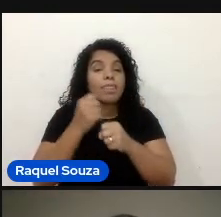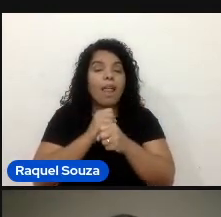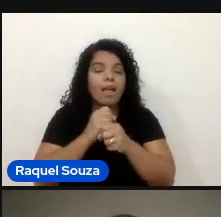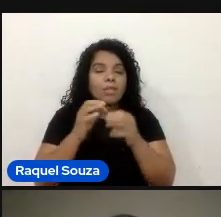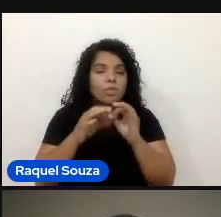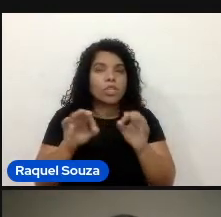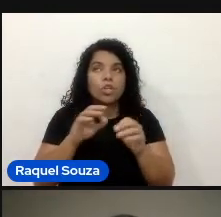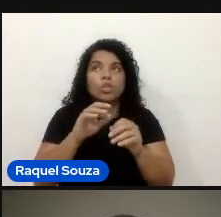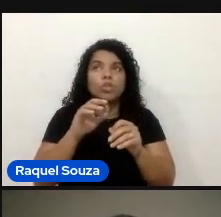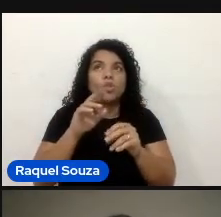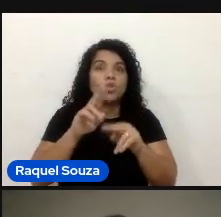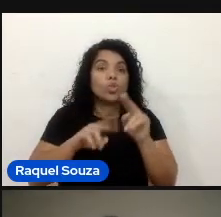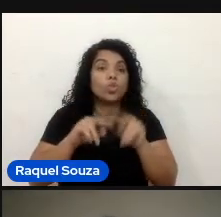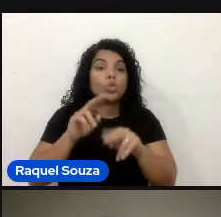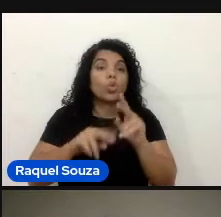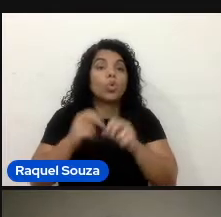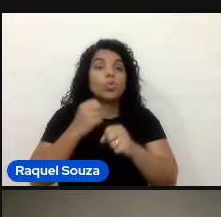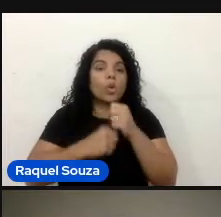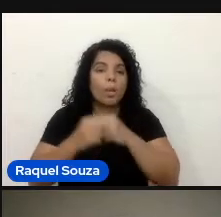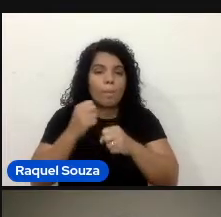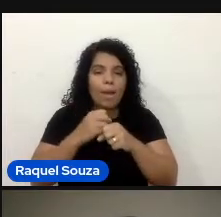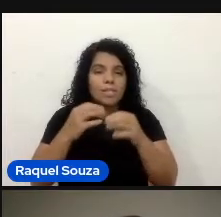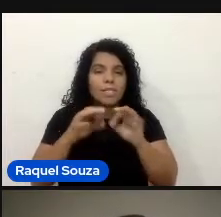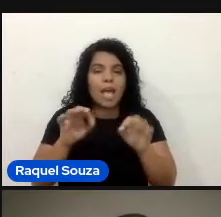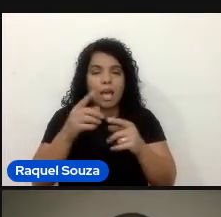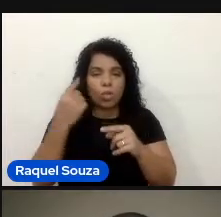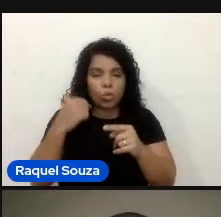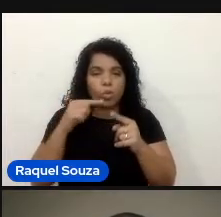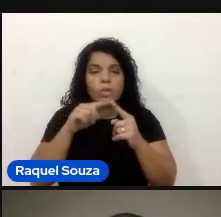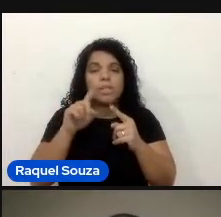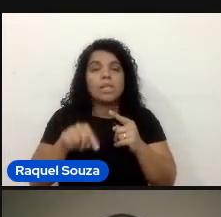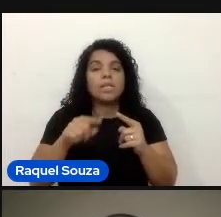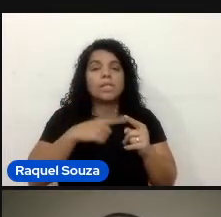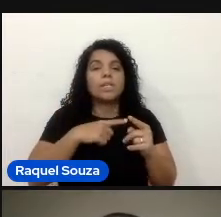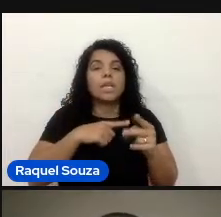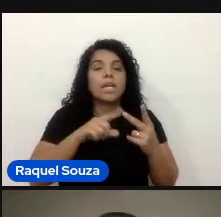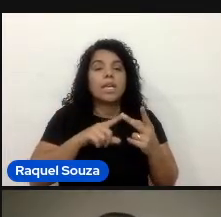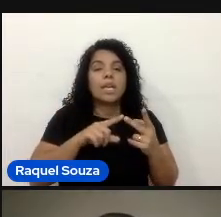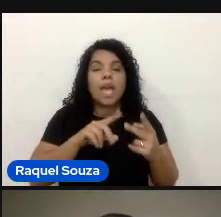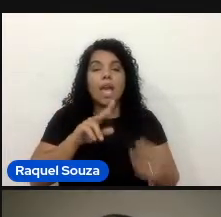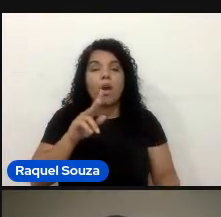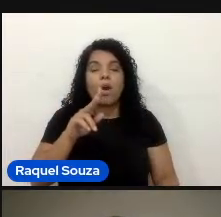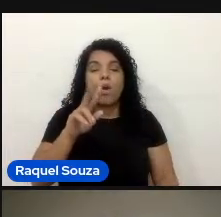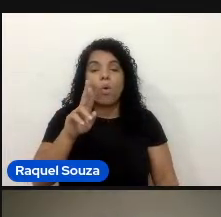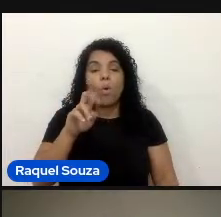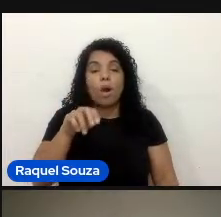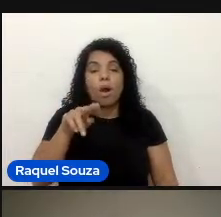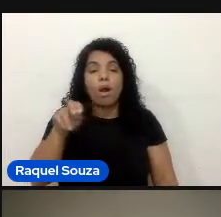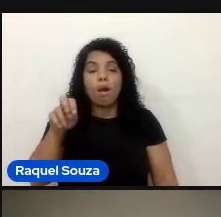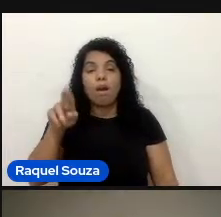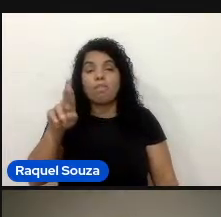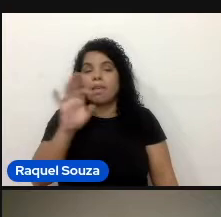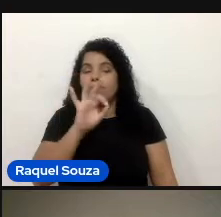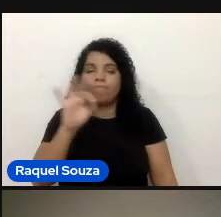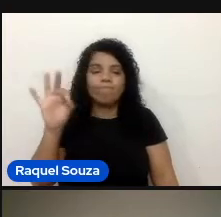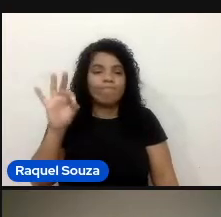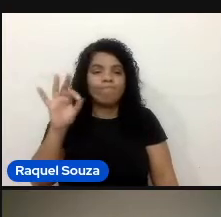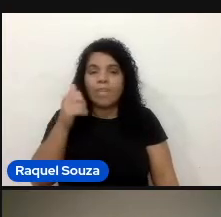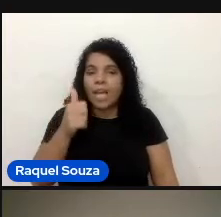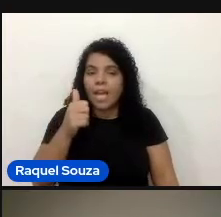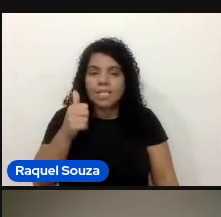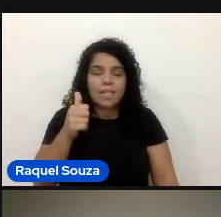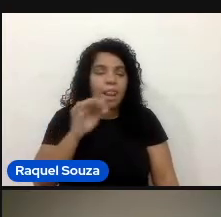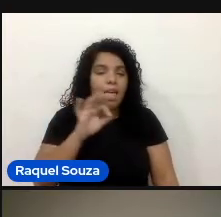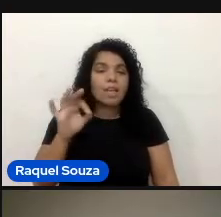do ano passado, e que é um runner excelente. O runner tem muitos recursos